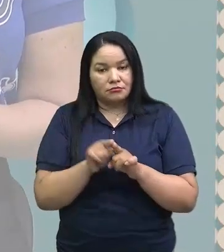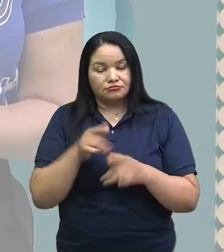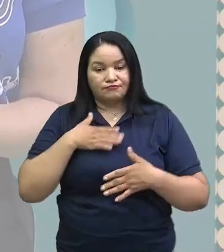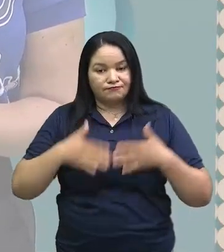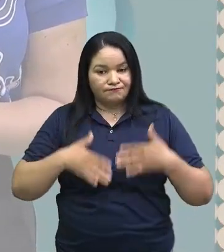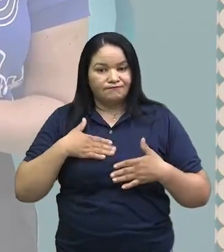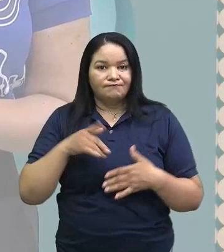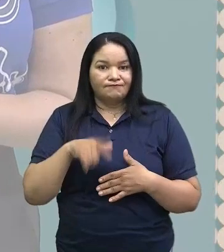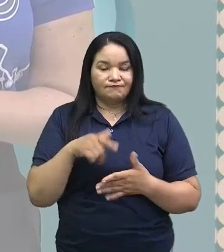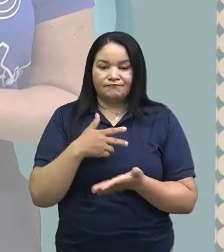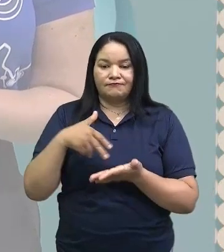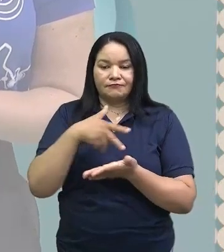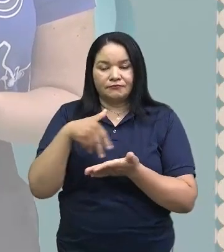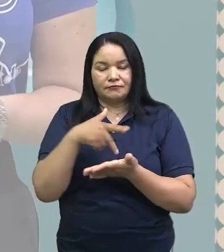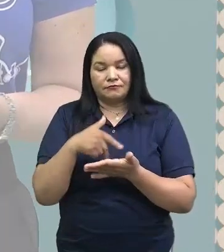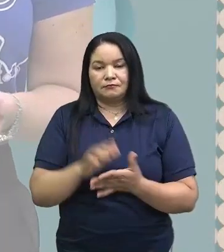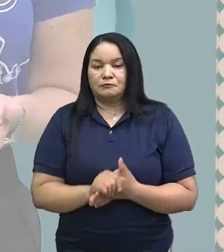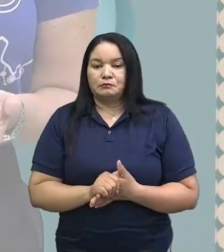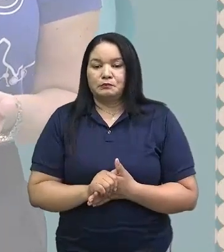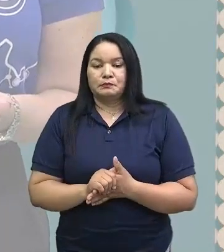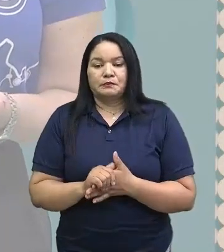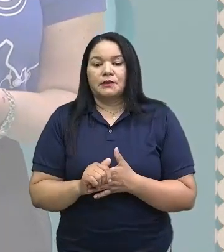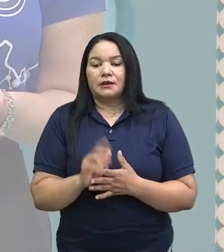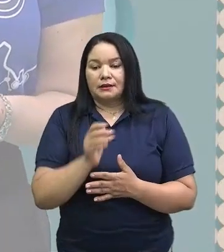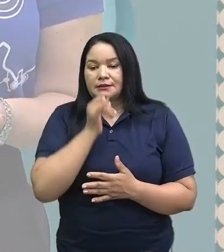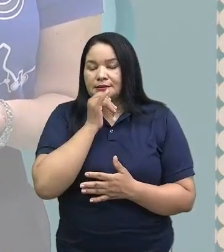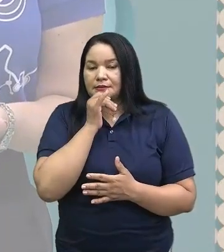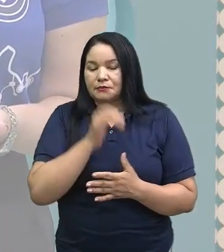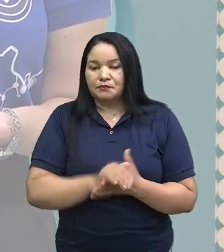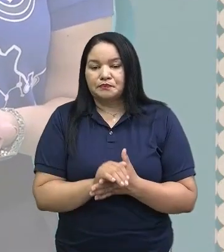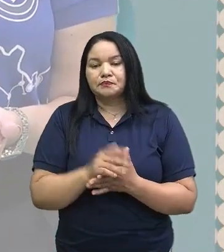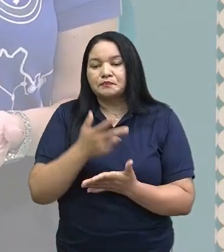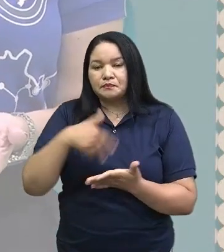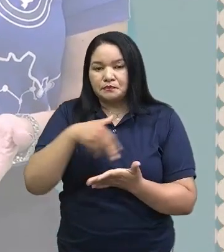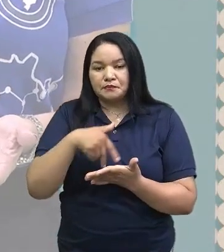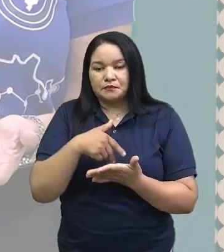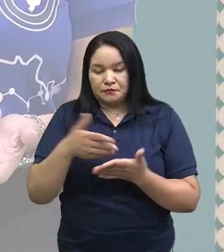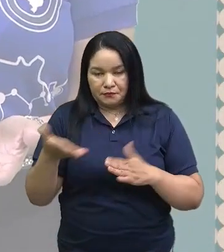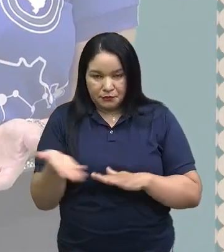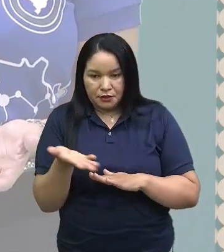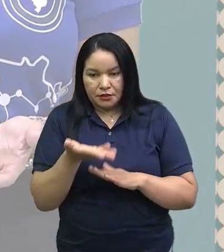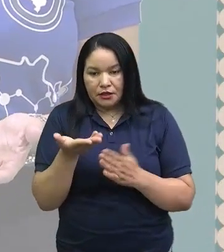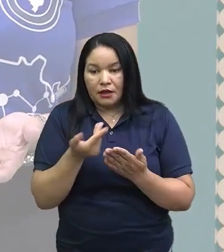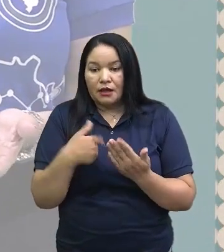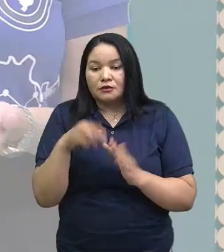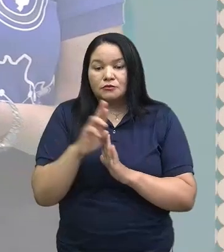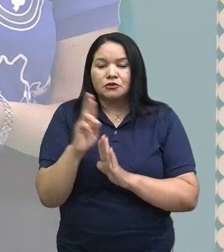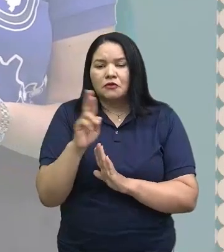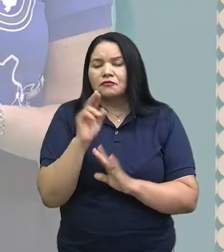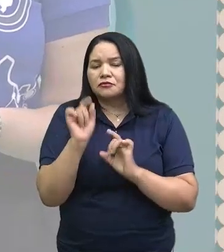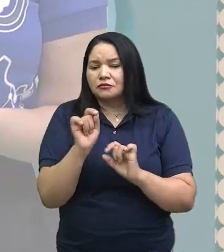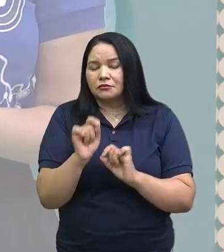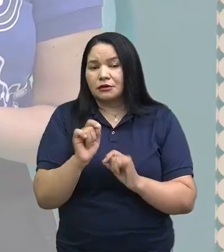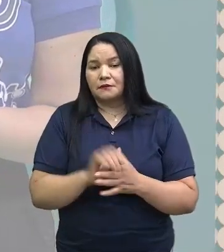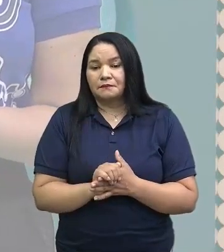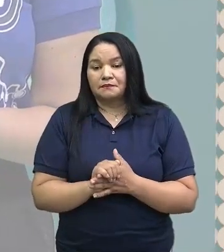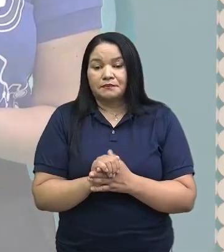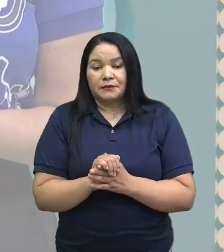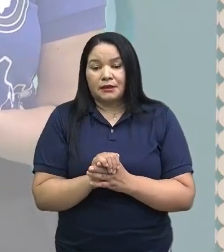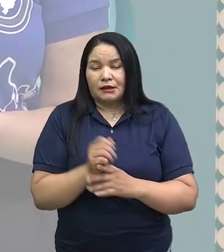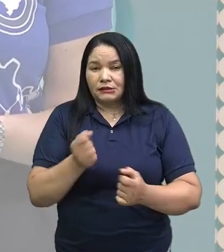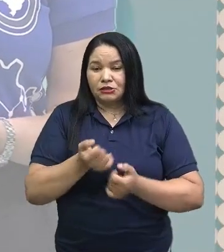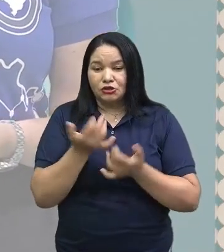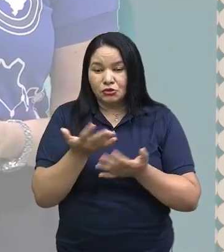dança clássica. Bem, a dança moderna, ela foi responsável por levar espetáculos para